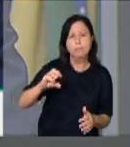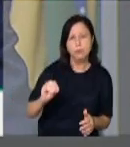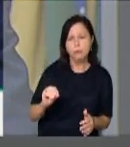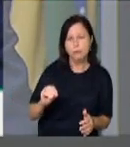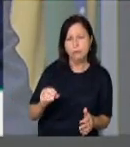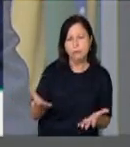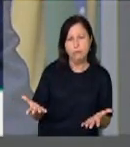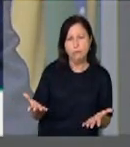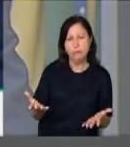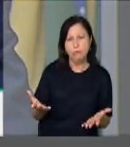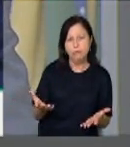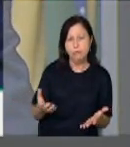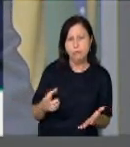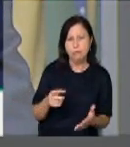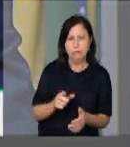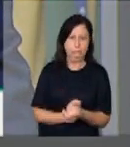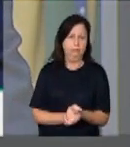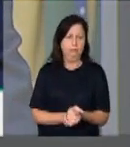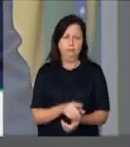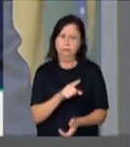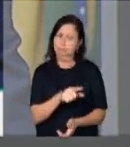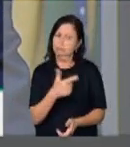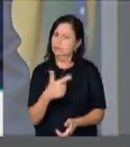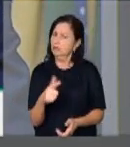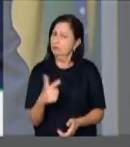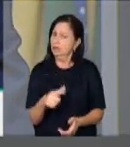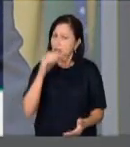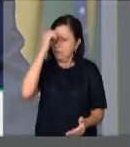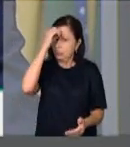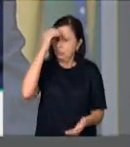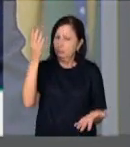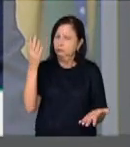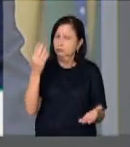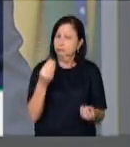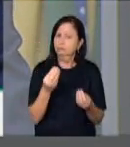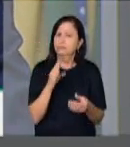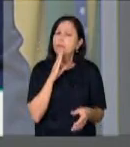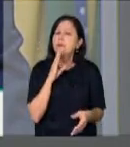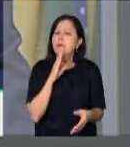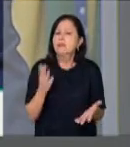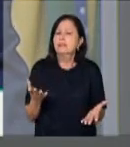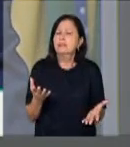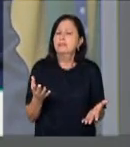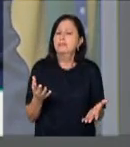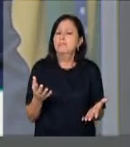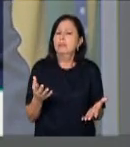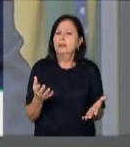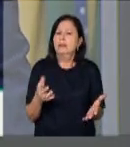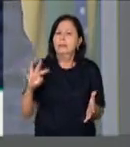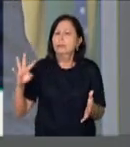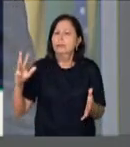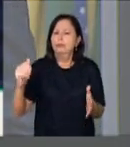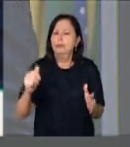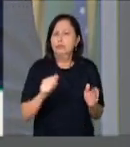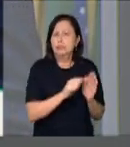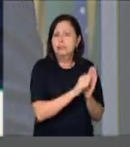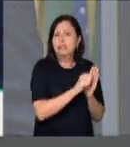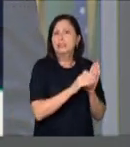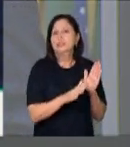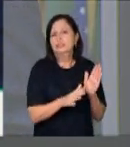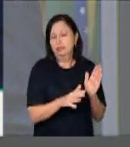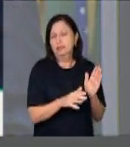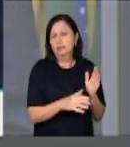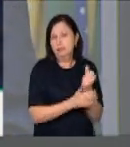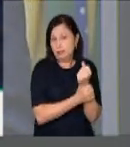não o conhecimento técnico para desenvolver as atividades de segurança pública que o ministério da